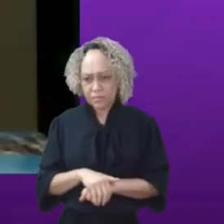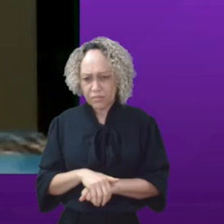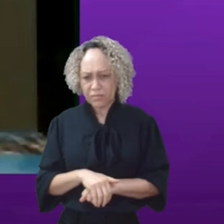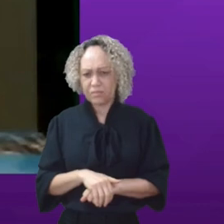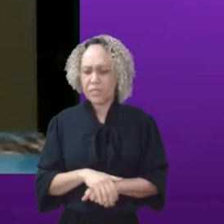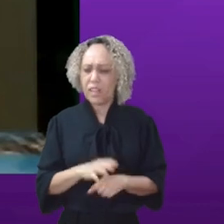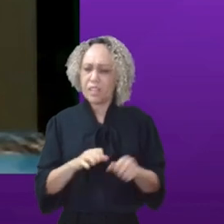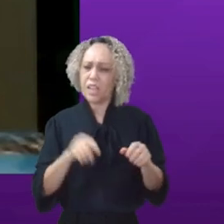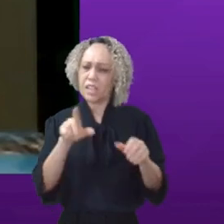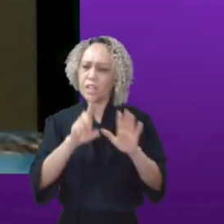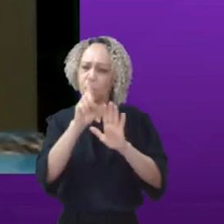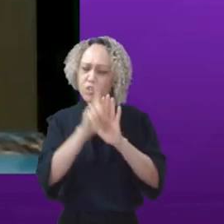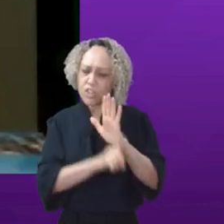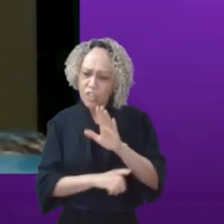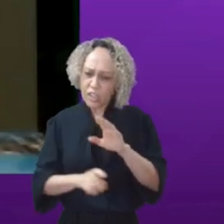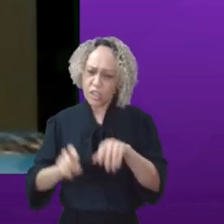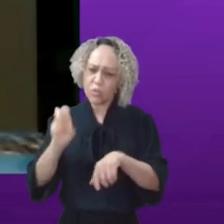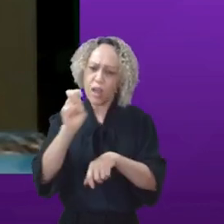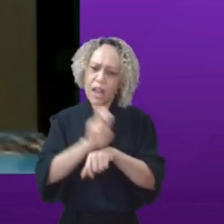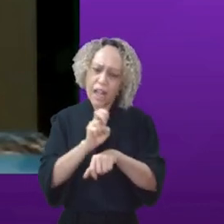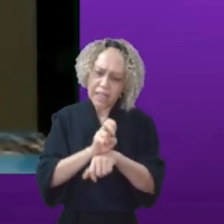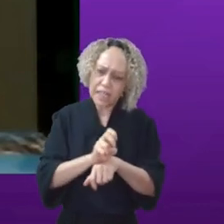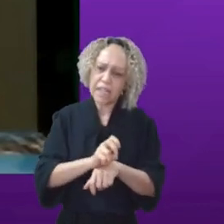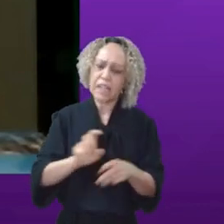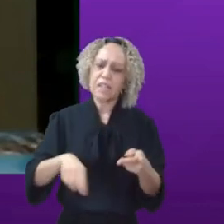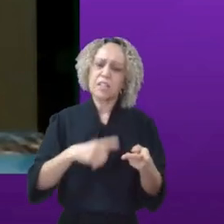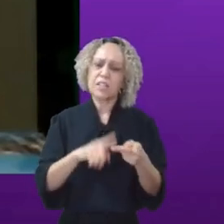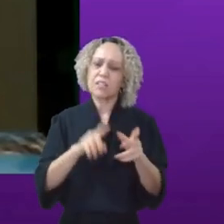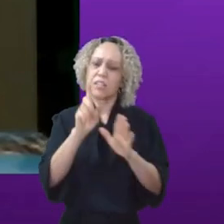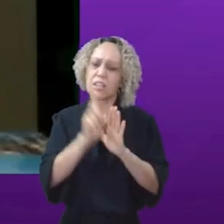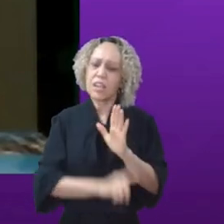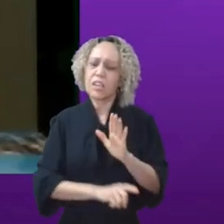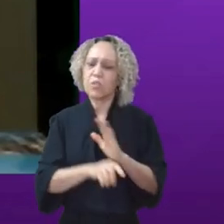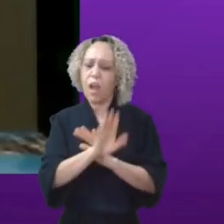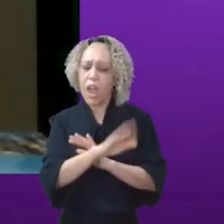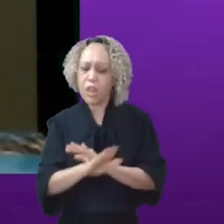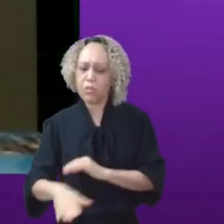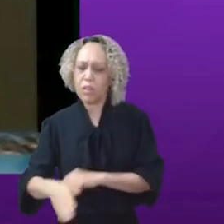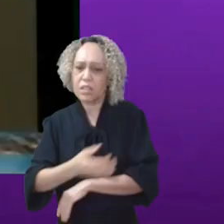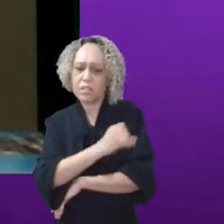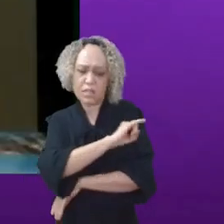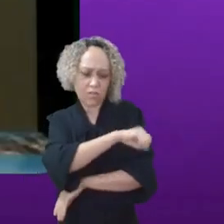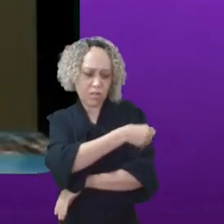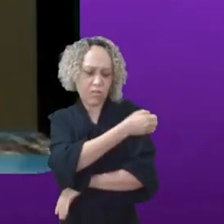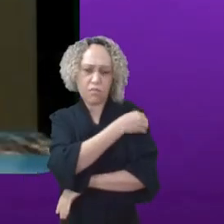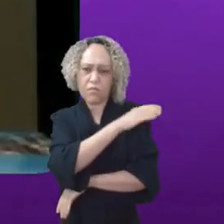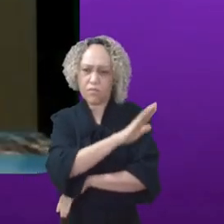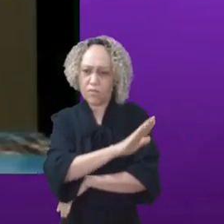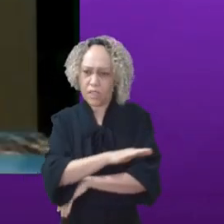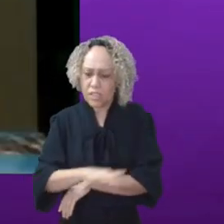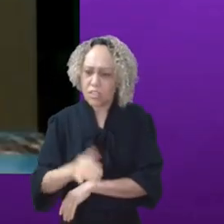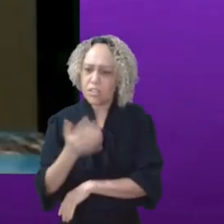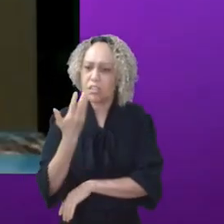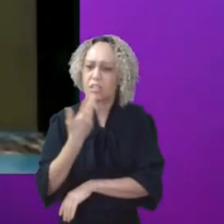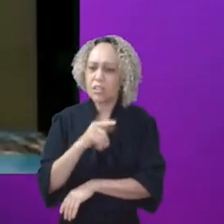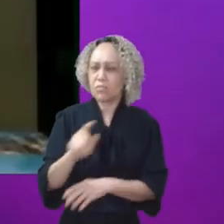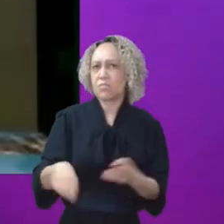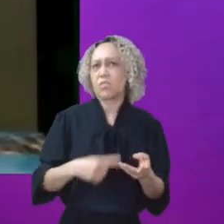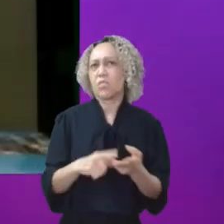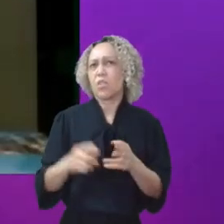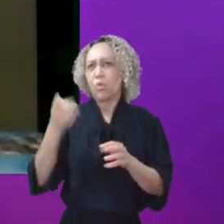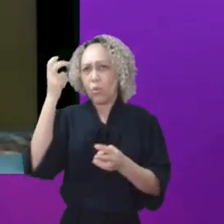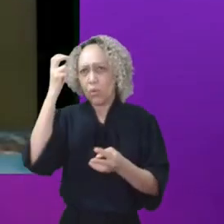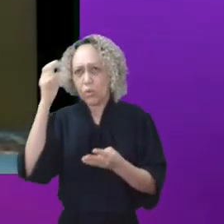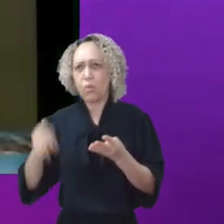do direito à creche, do direito, né, à educação infantil, na área da cultura, do